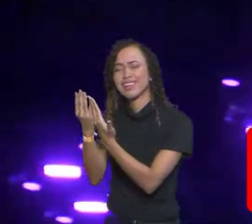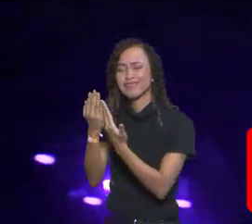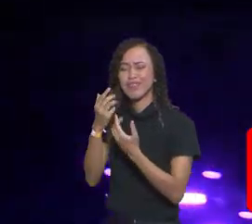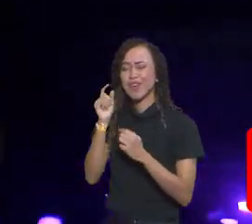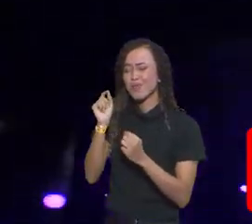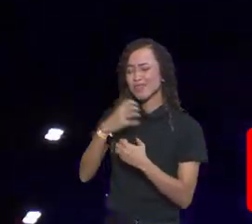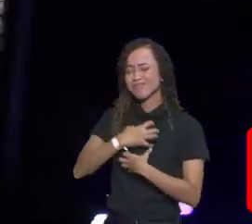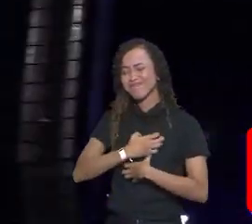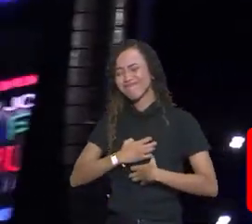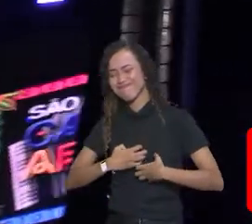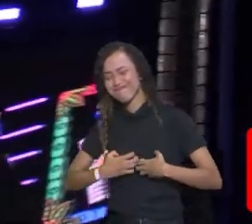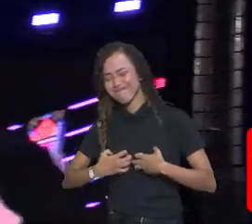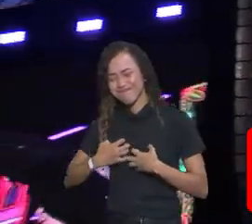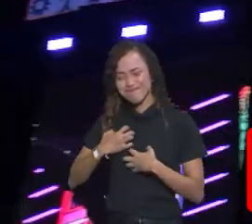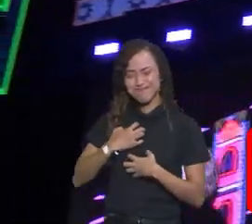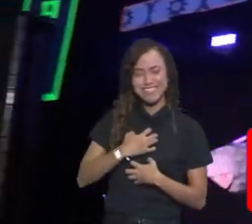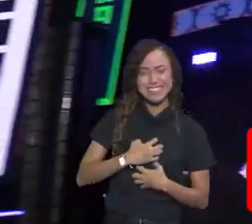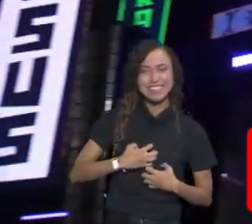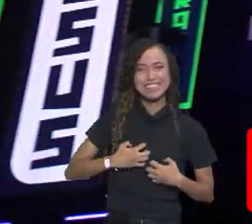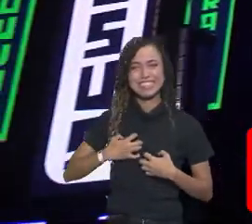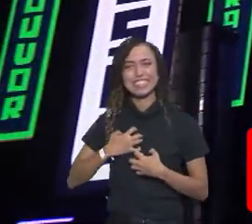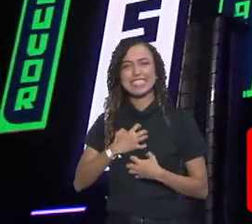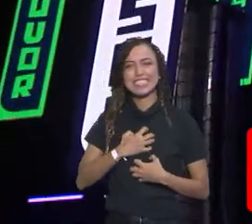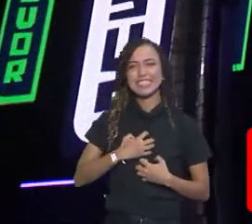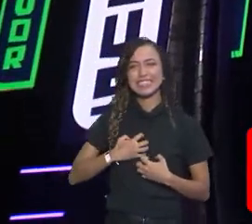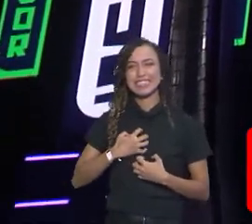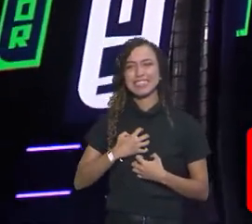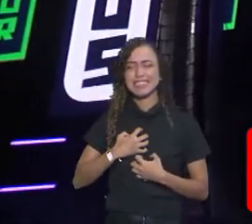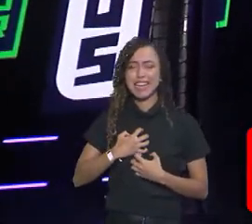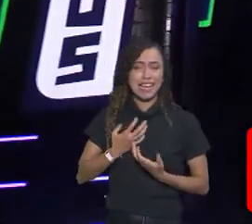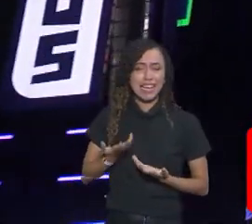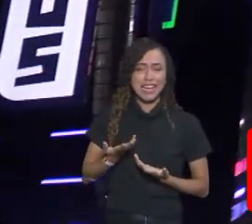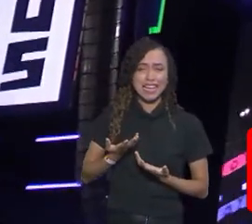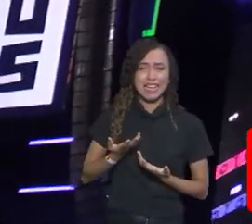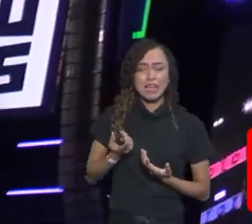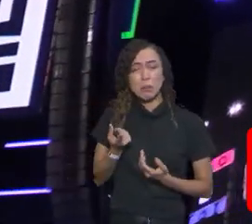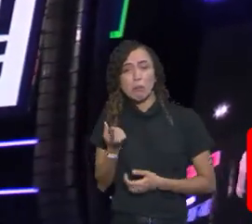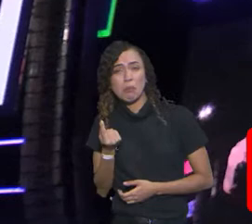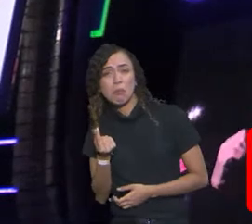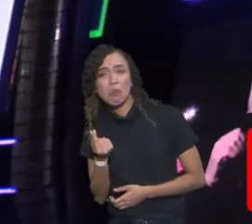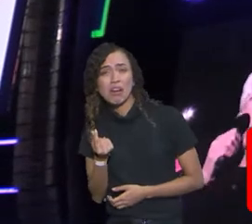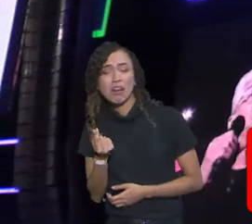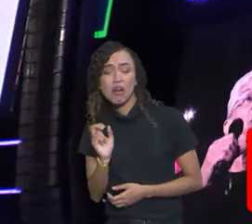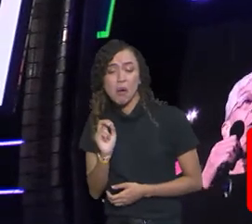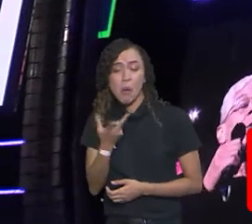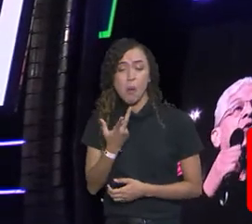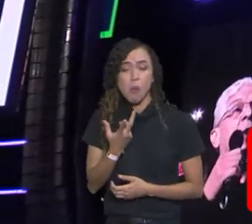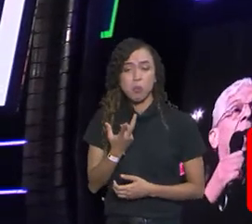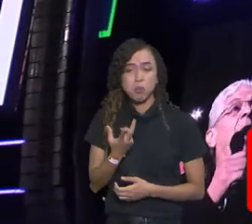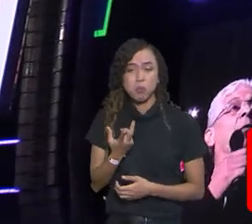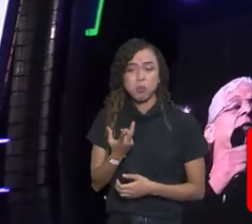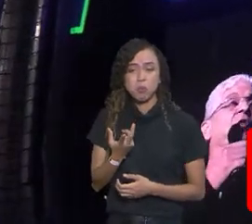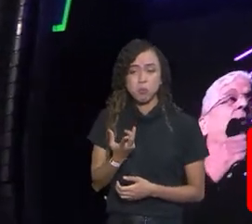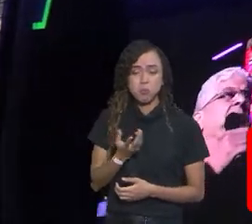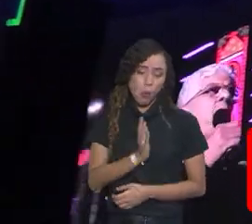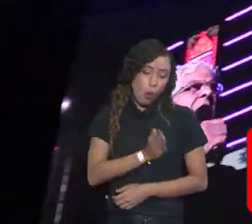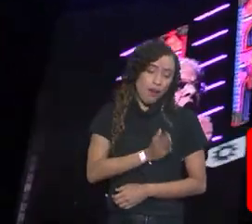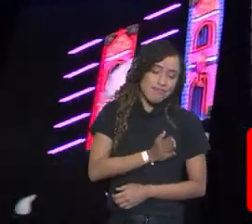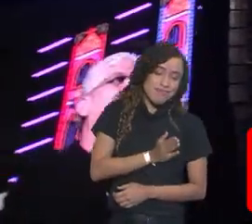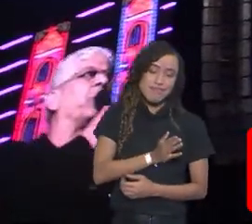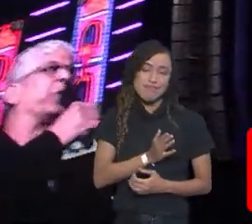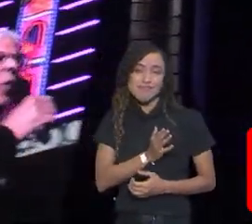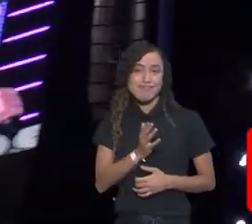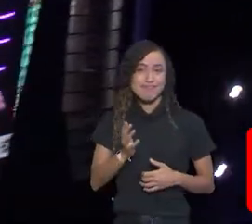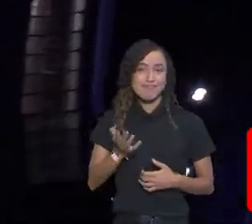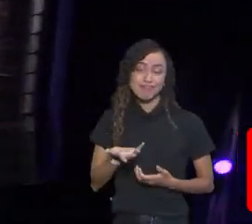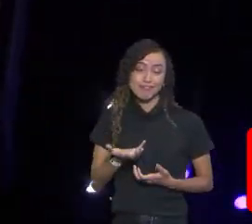o que que tem desestabilizado a sua vida seja nas Finanças seja seja no emocional seja no seu